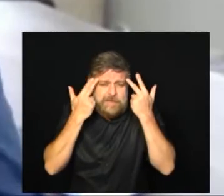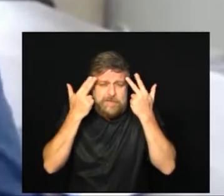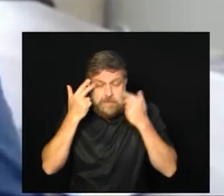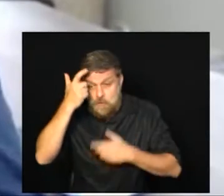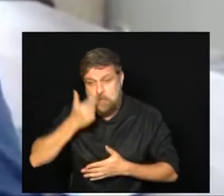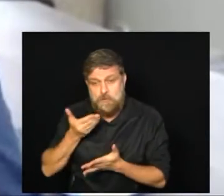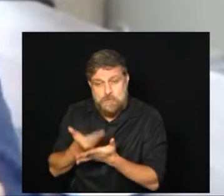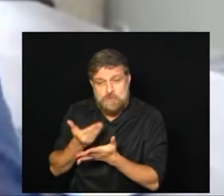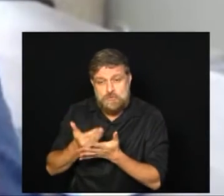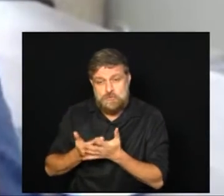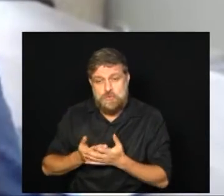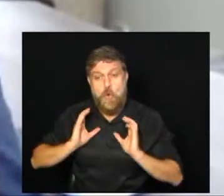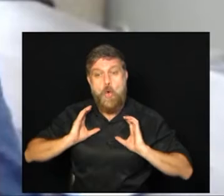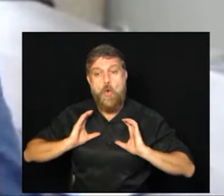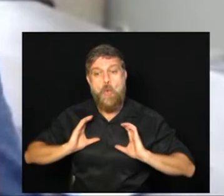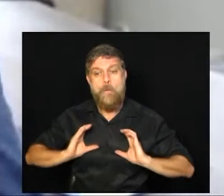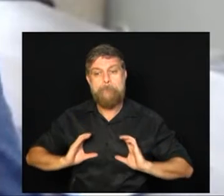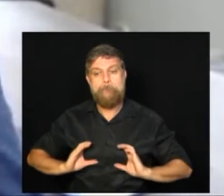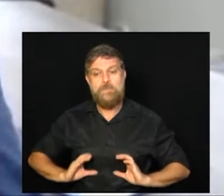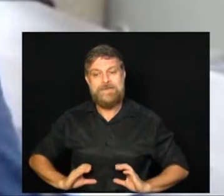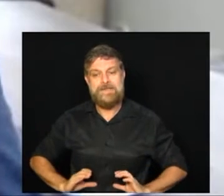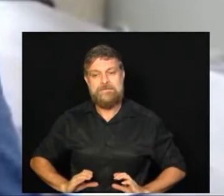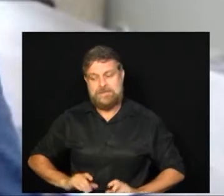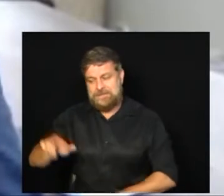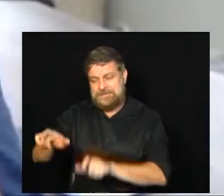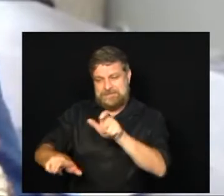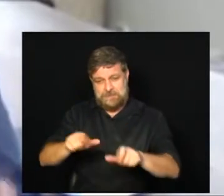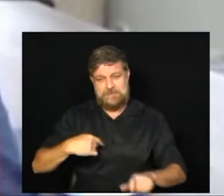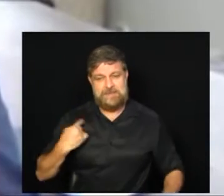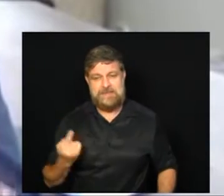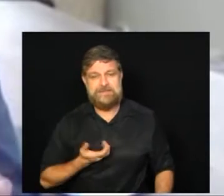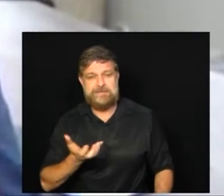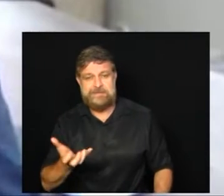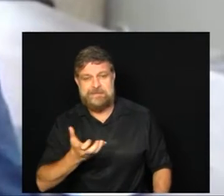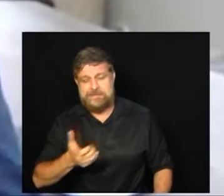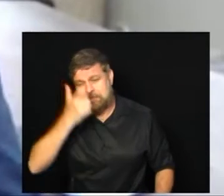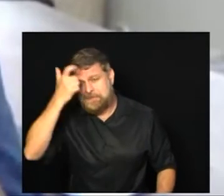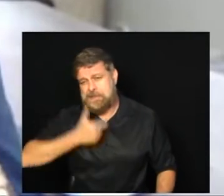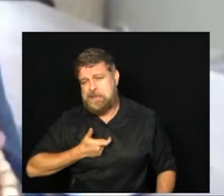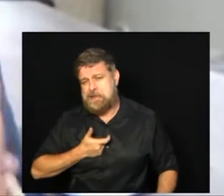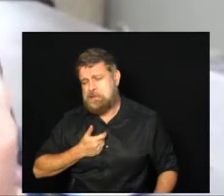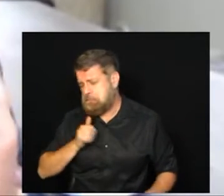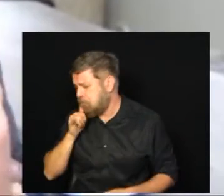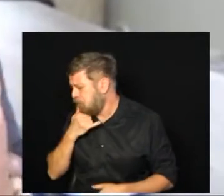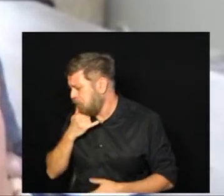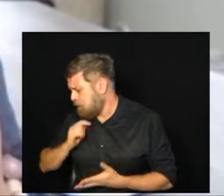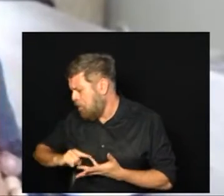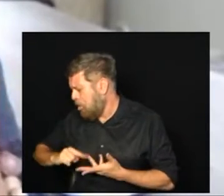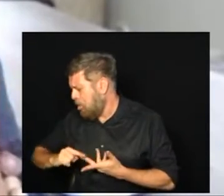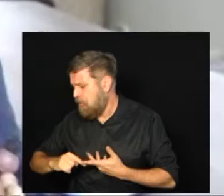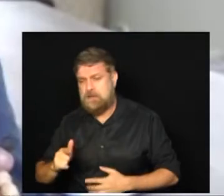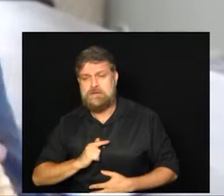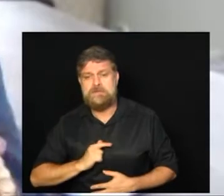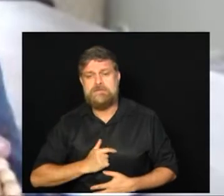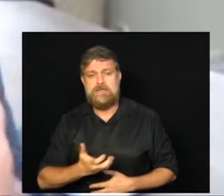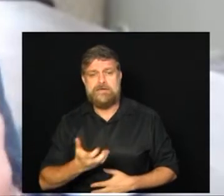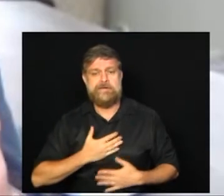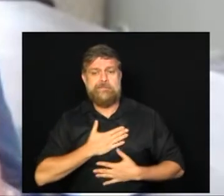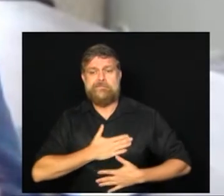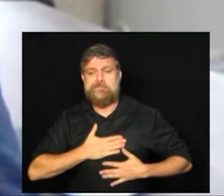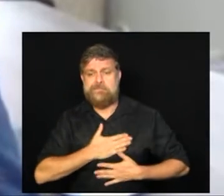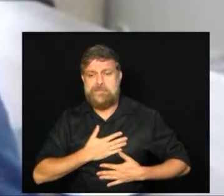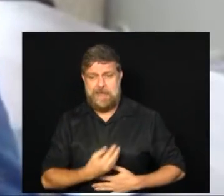muito o comportamento humano. É natural a gente querer se compensar. Tem pessoas que se compensam os